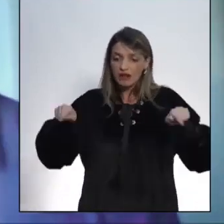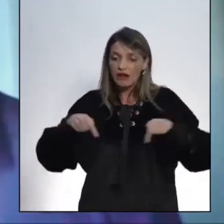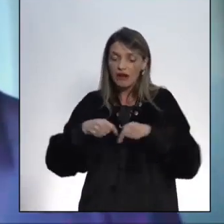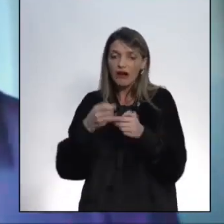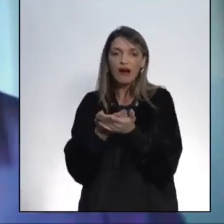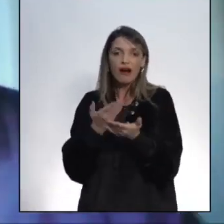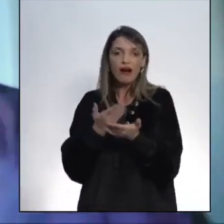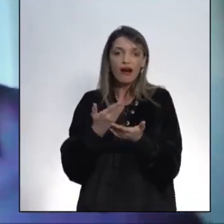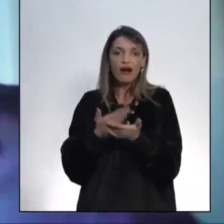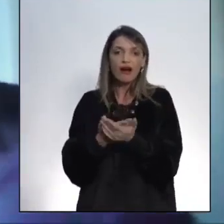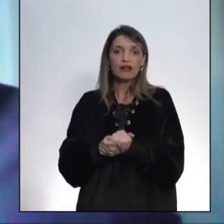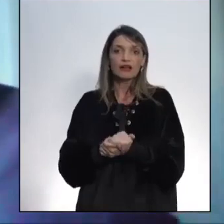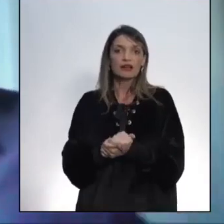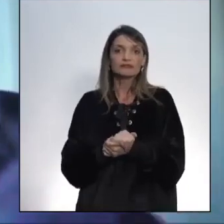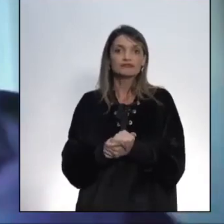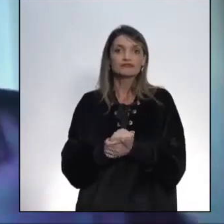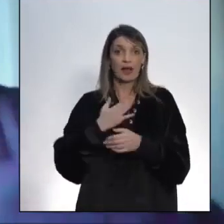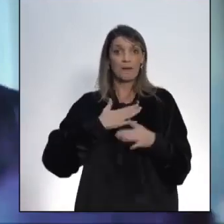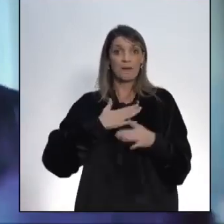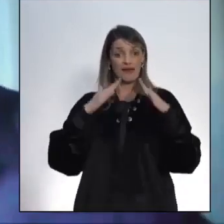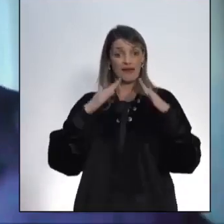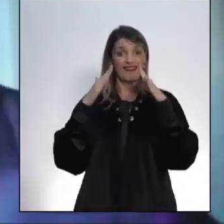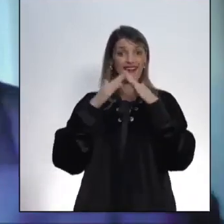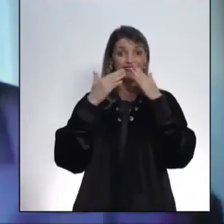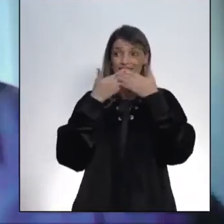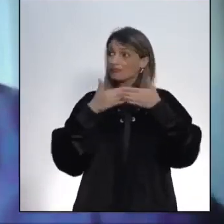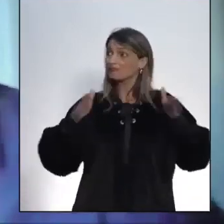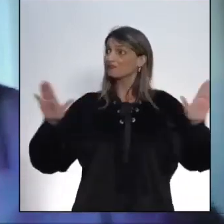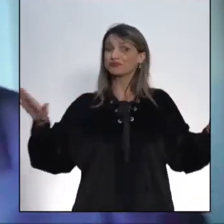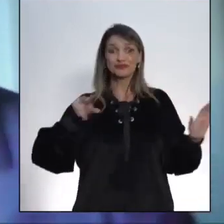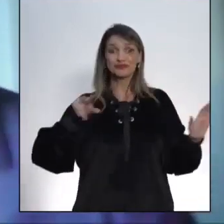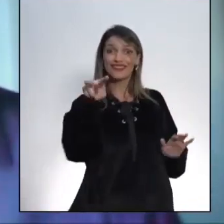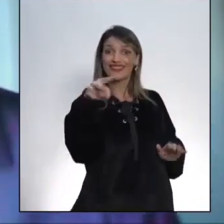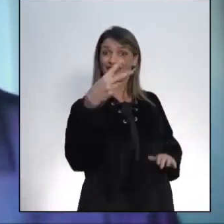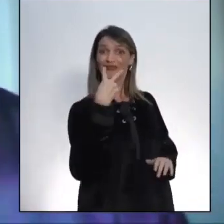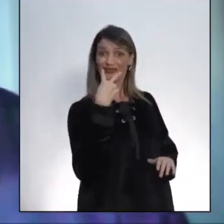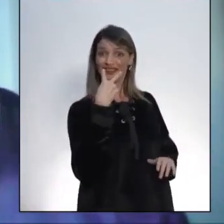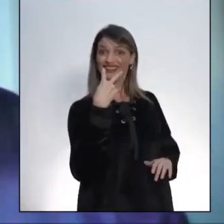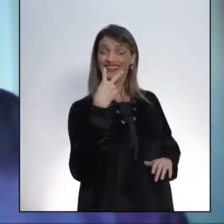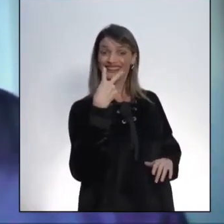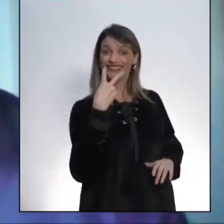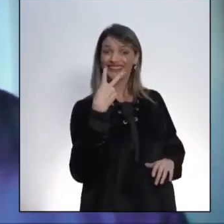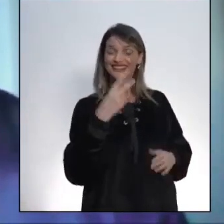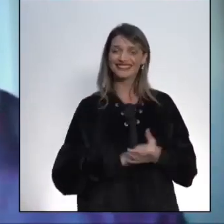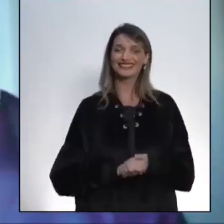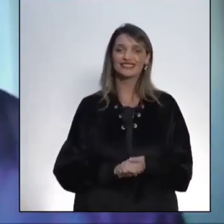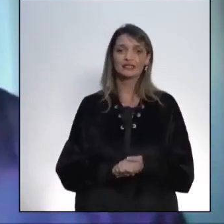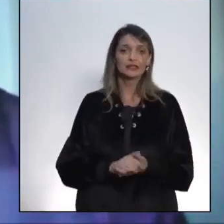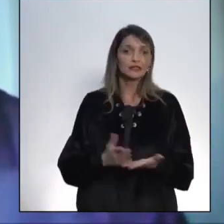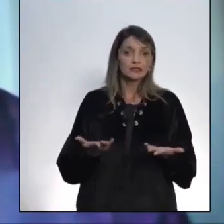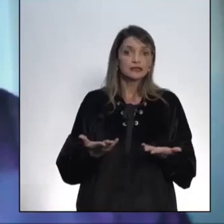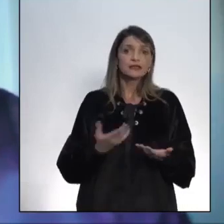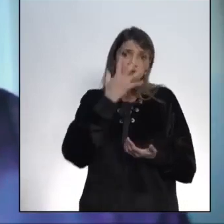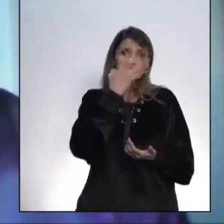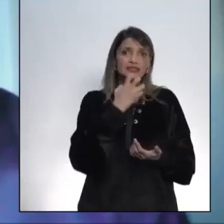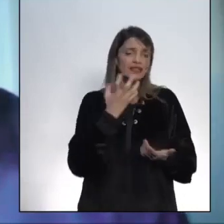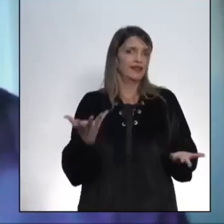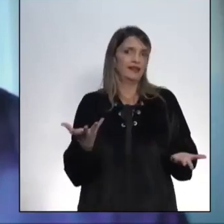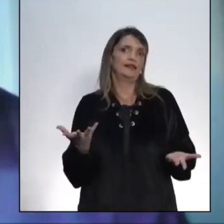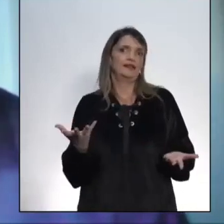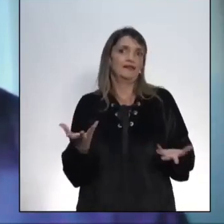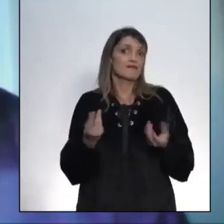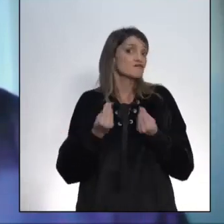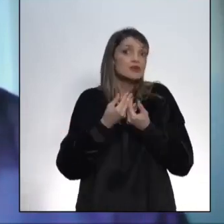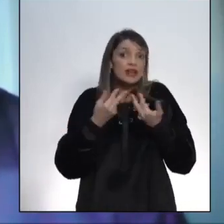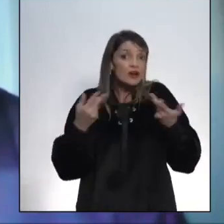equipamento, eu estou abrindo a minha casa para as pessoas verem um pedacinho, um cantinho dela. Isso é muito sério e é muita